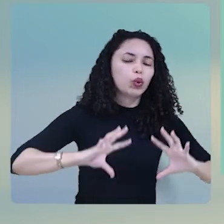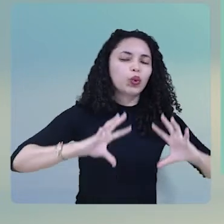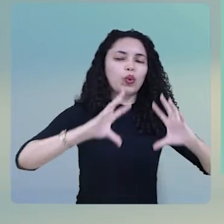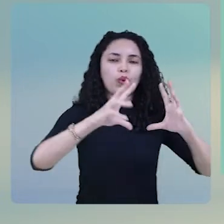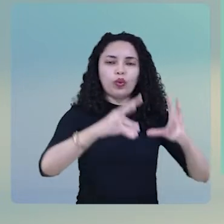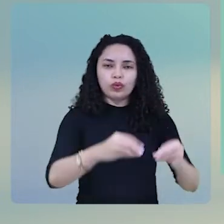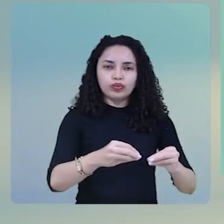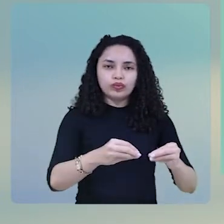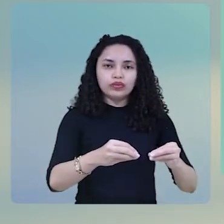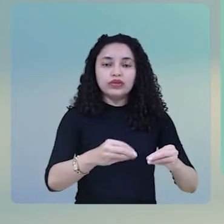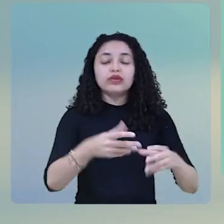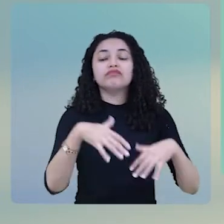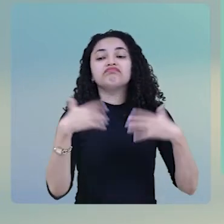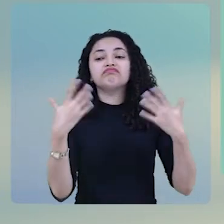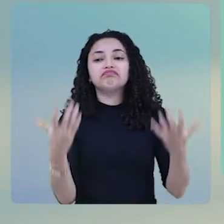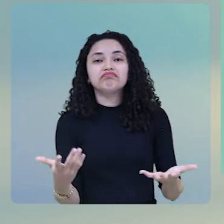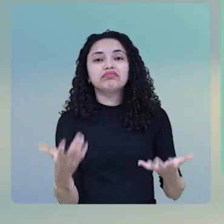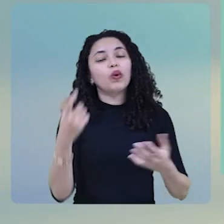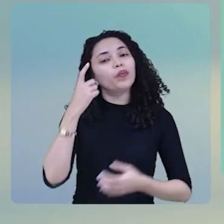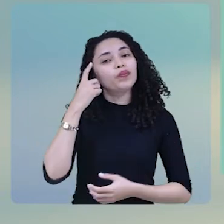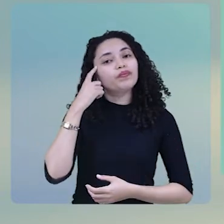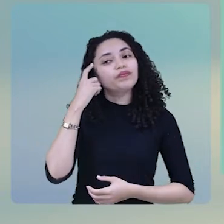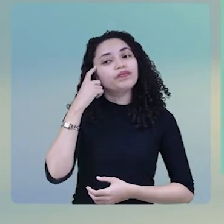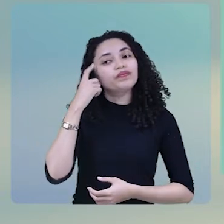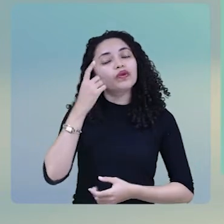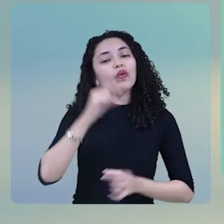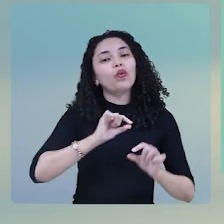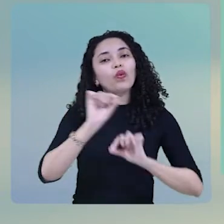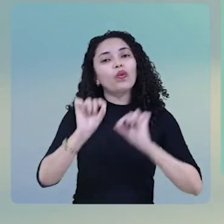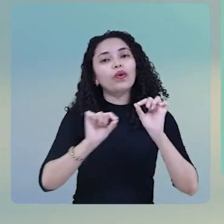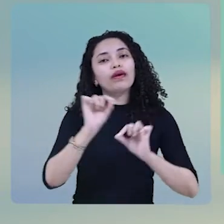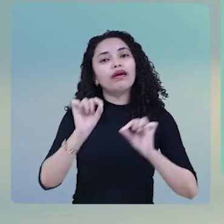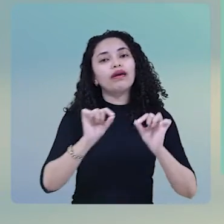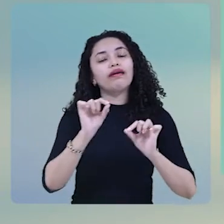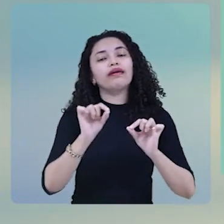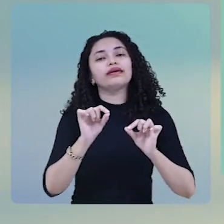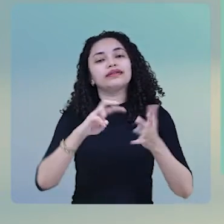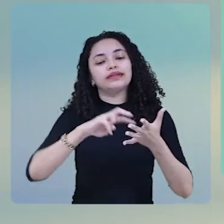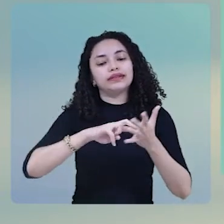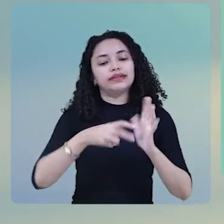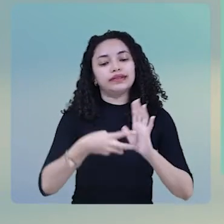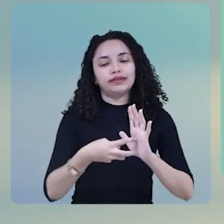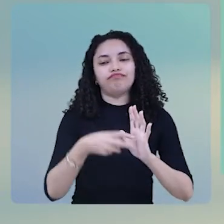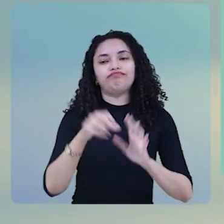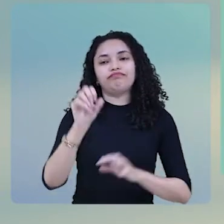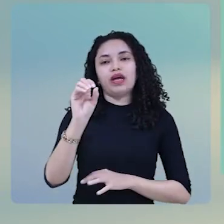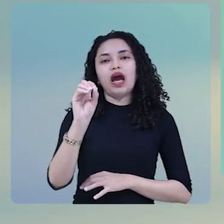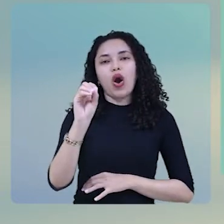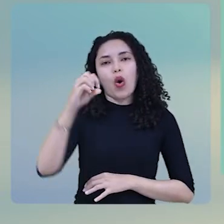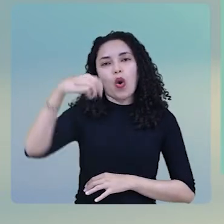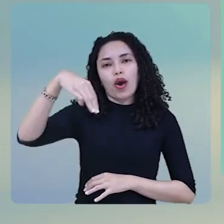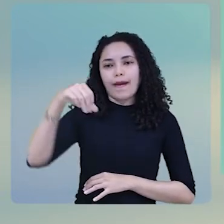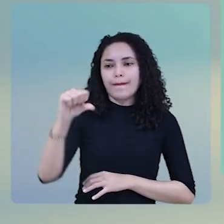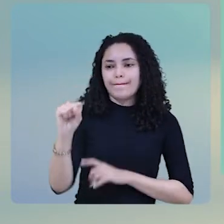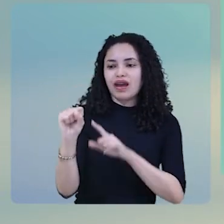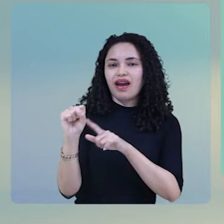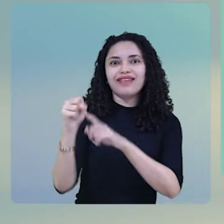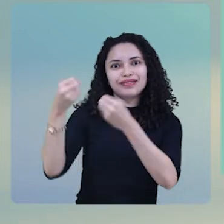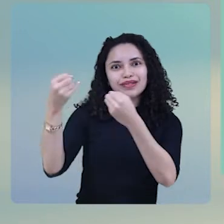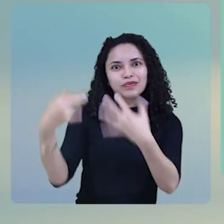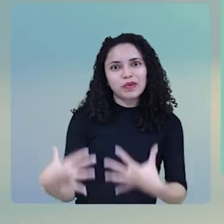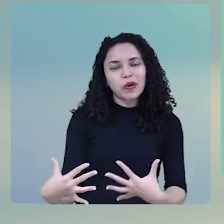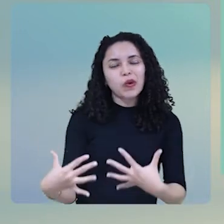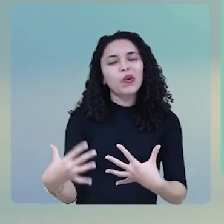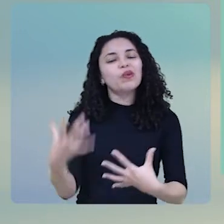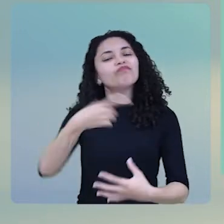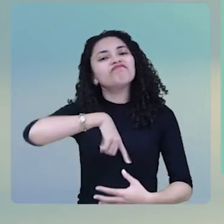tirar desta definição da Organização Mundial da Saúde? O que é que nós podemos apreender?